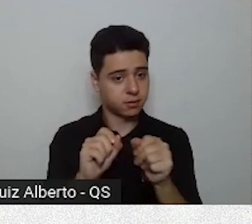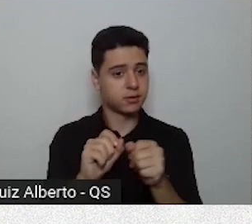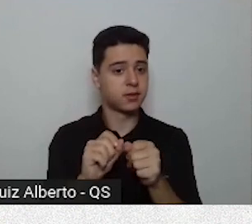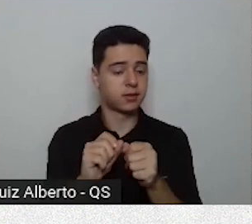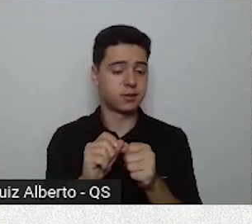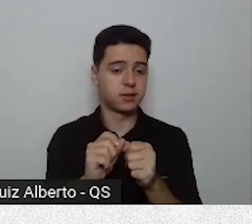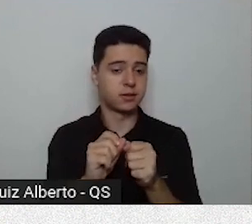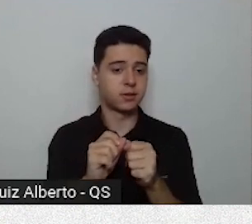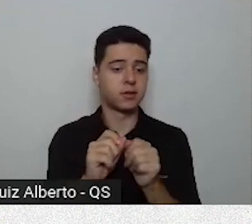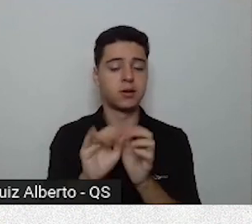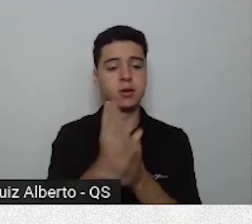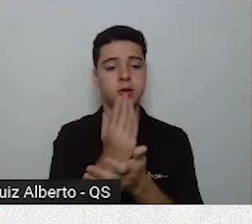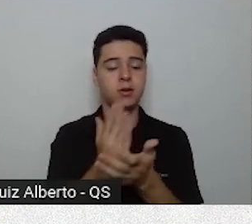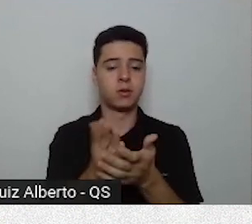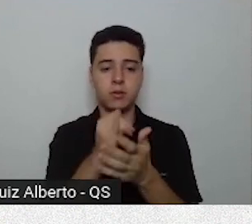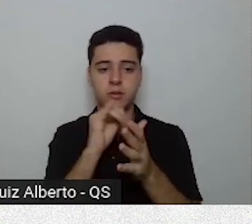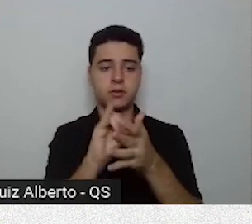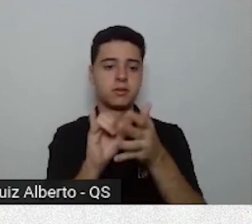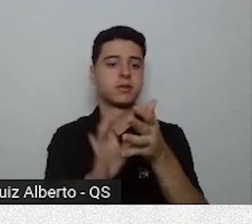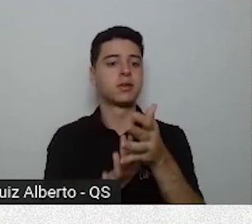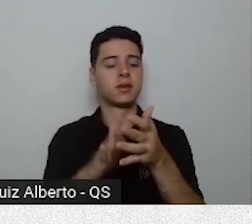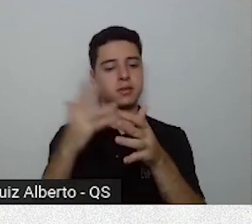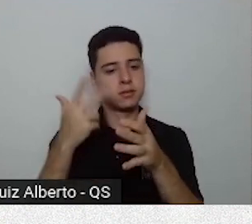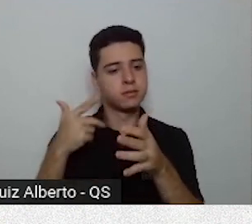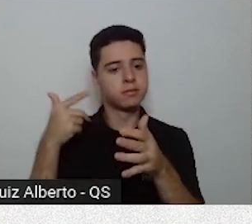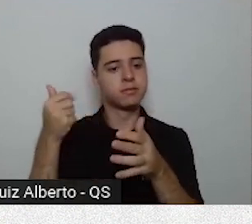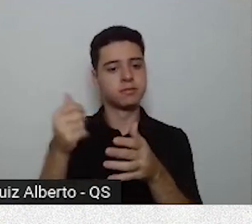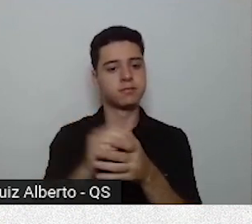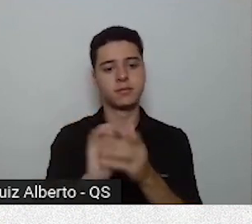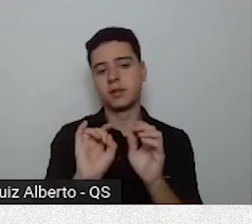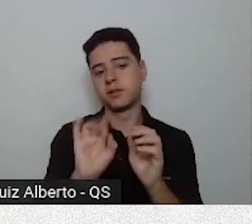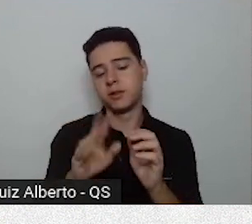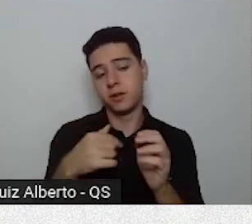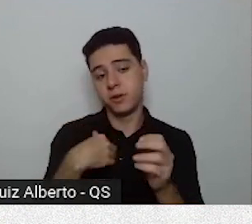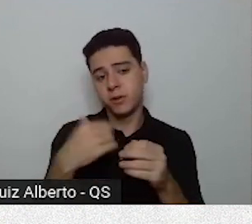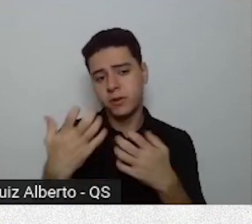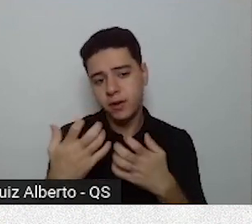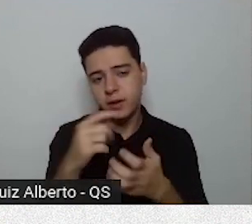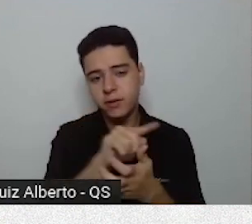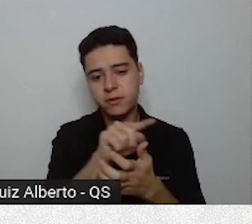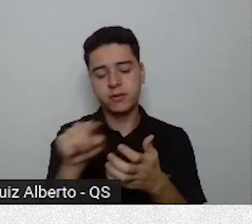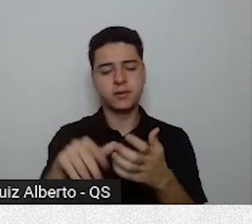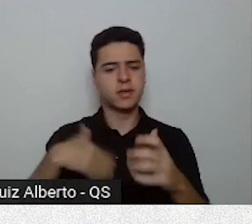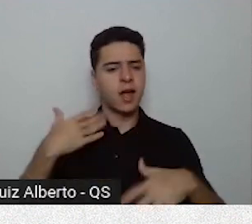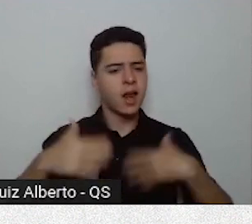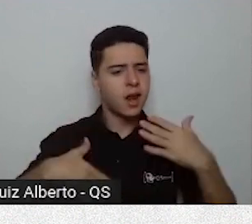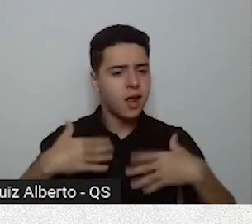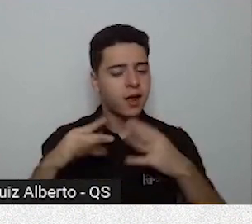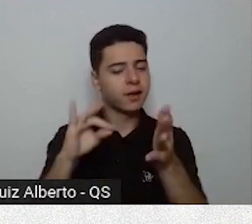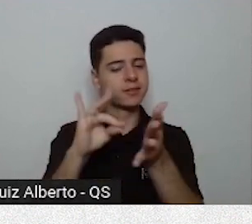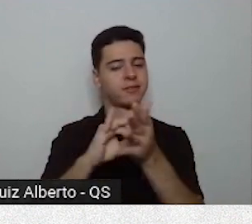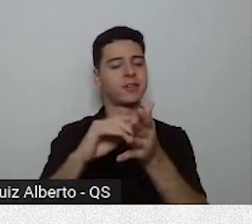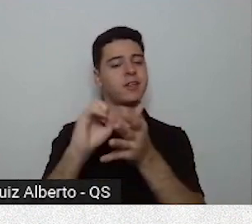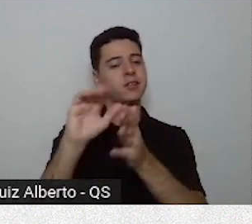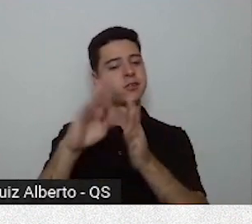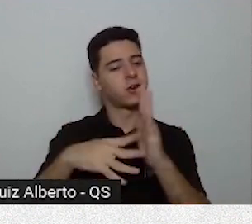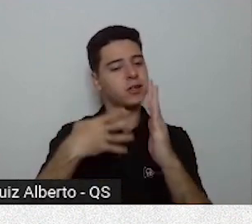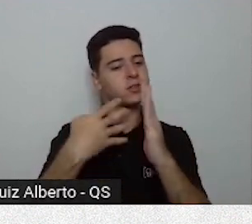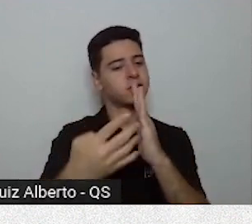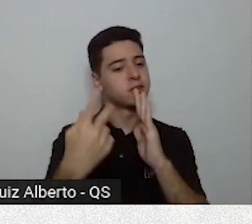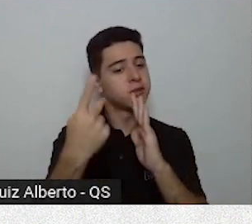um exercício mais figurativo. É isso, espero que vocês se divirtam com as suas tintas